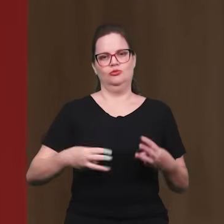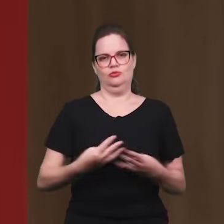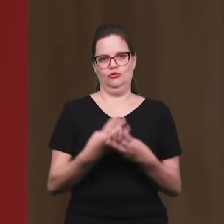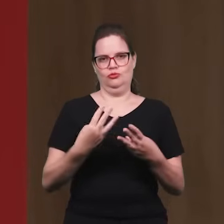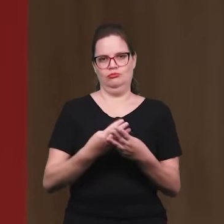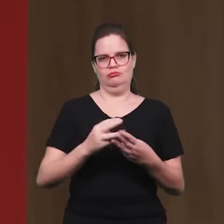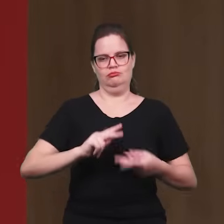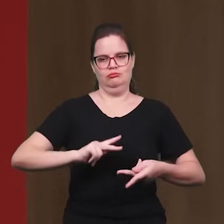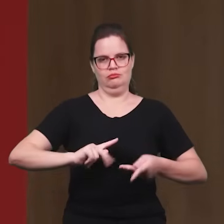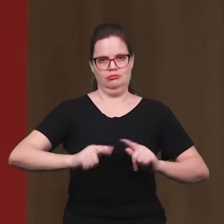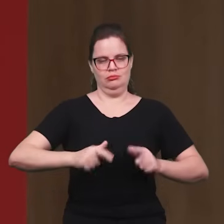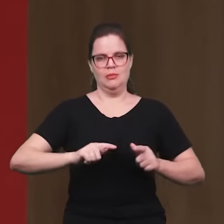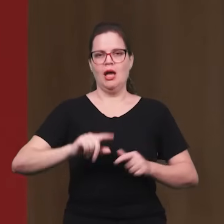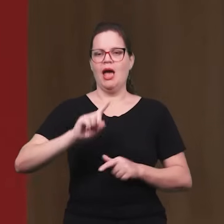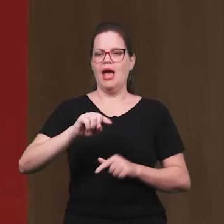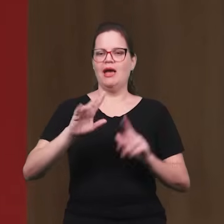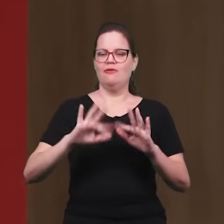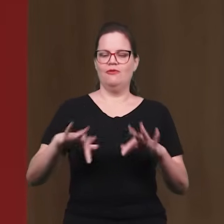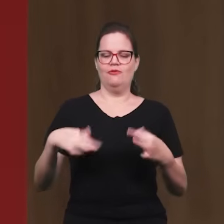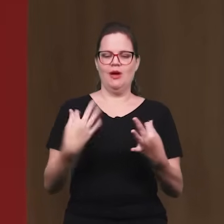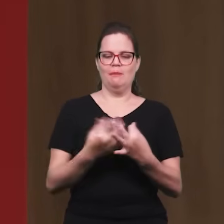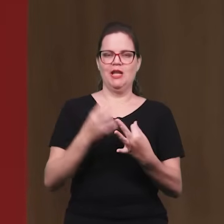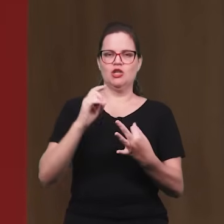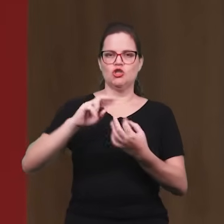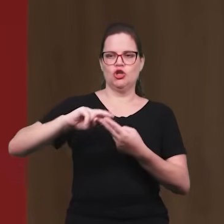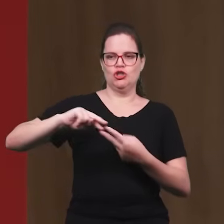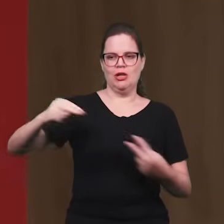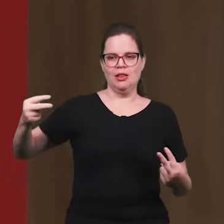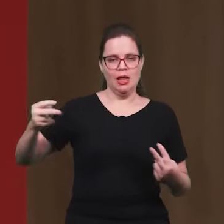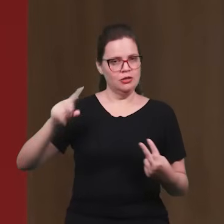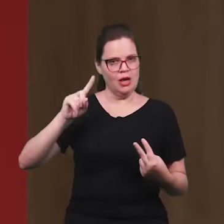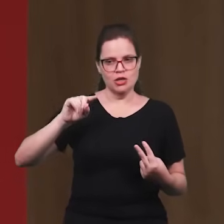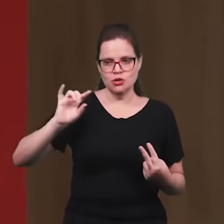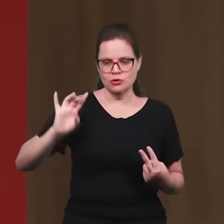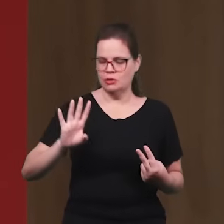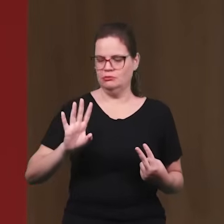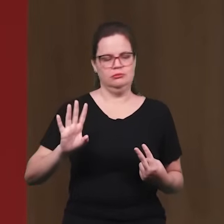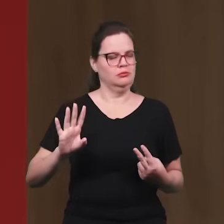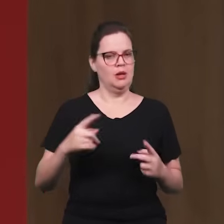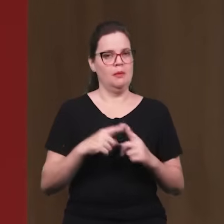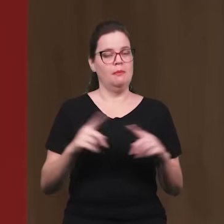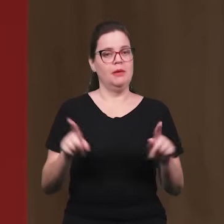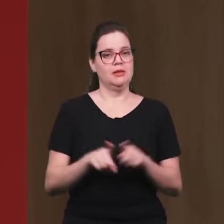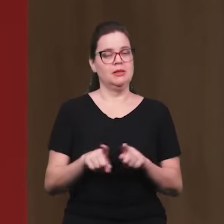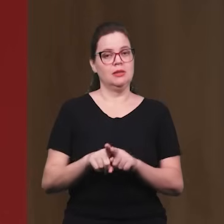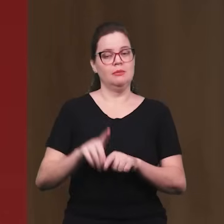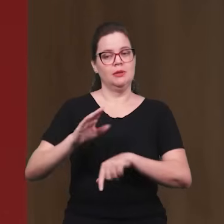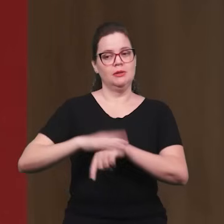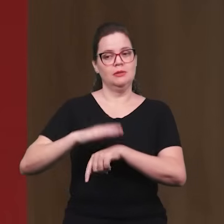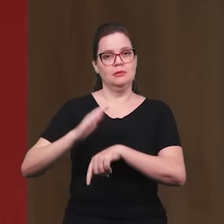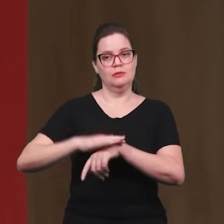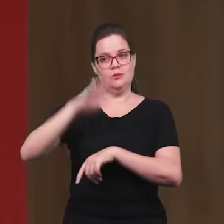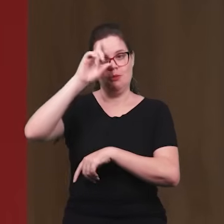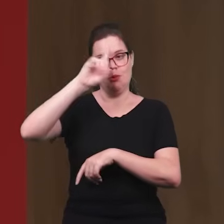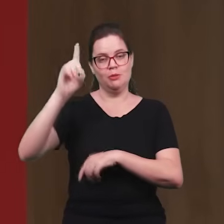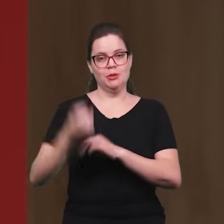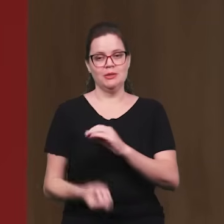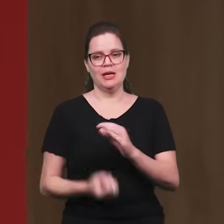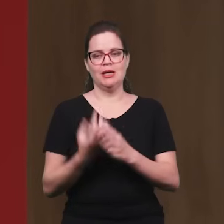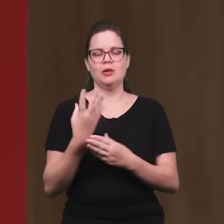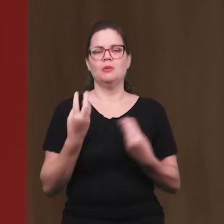um grupo de pessoas unidas por laços de sangue, mas é uma instituição criada por Deus